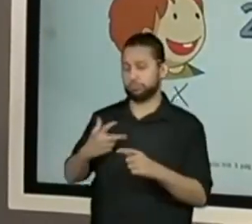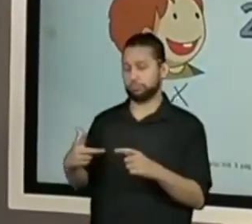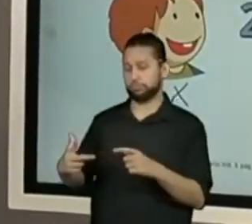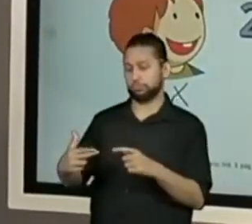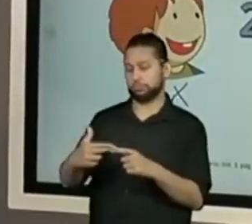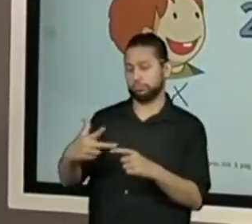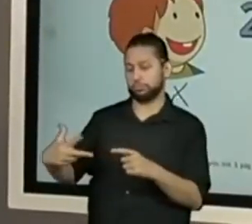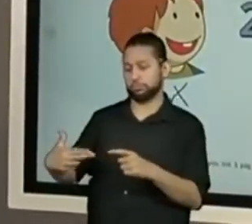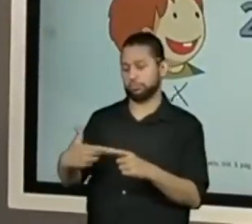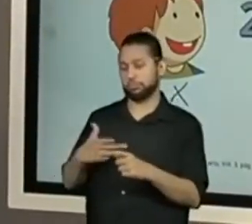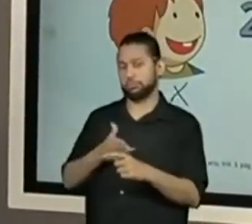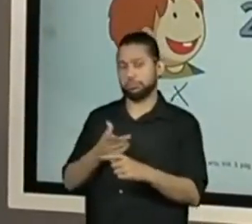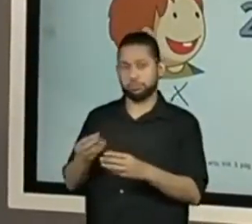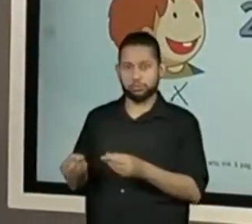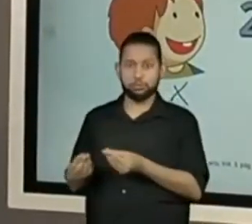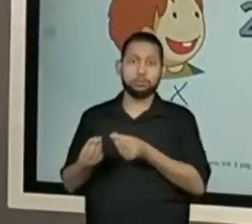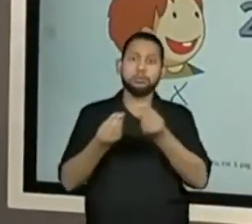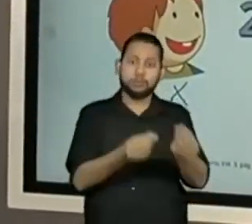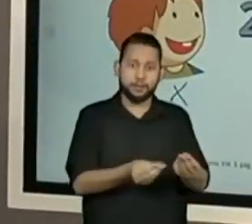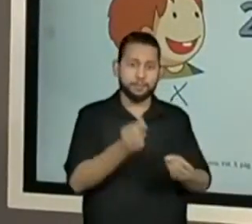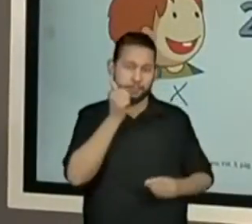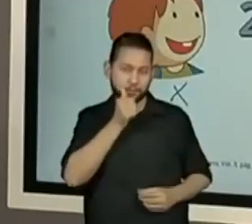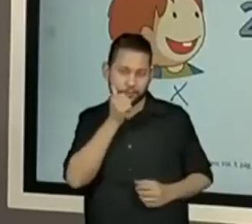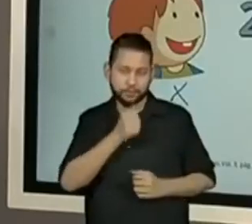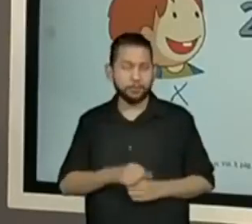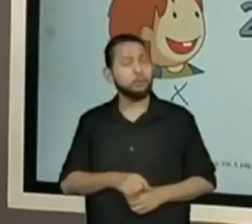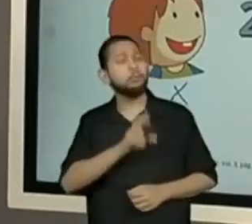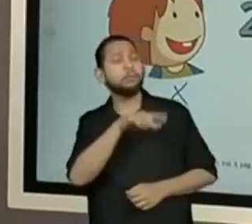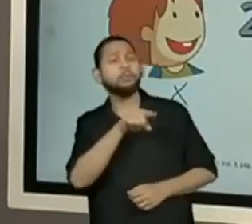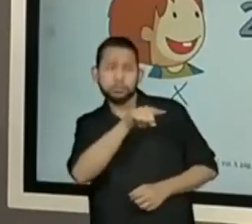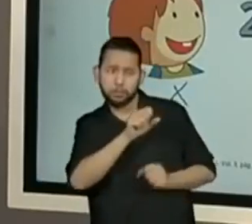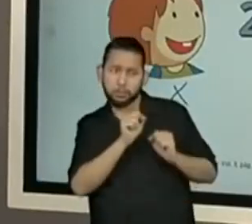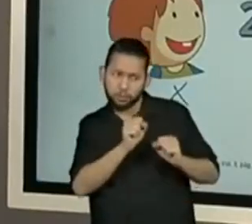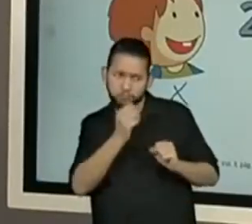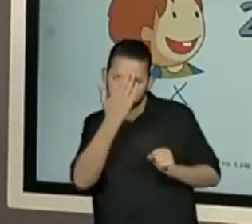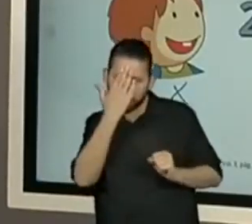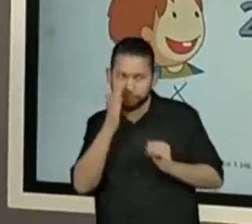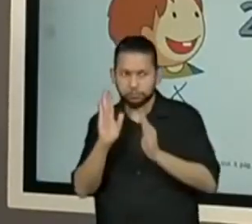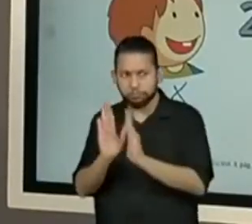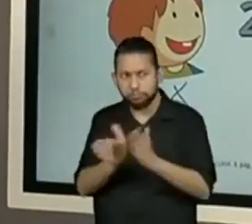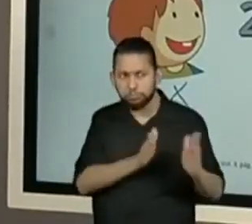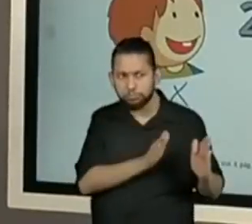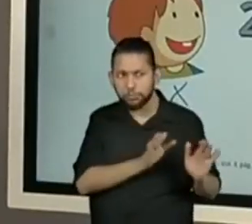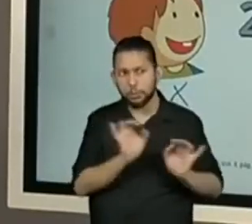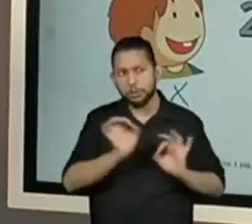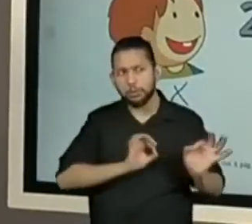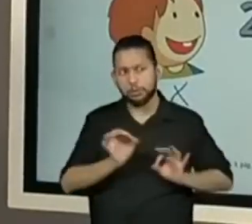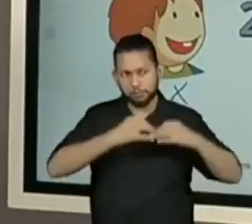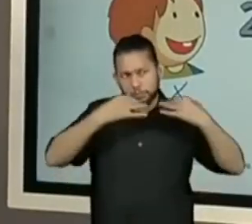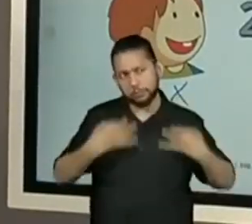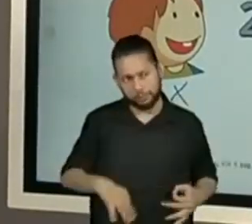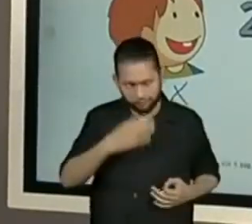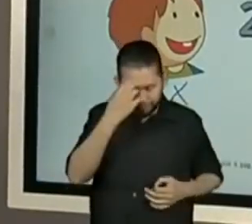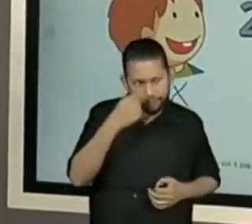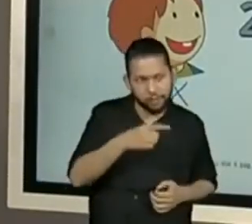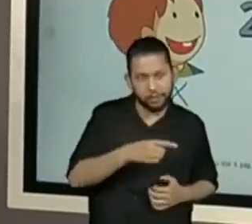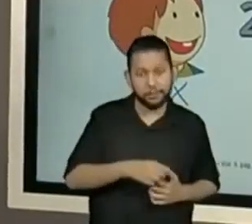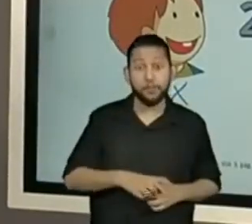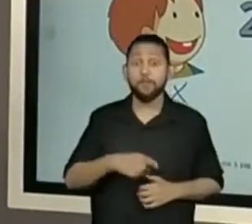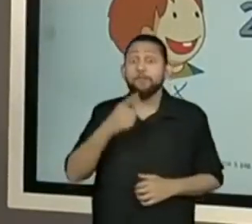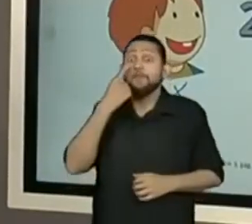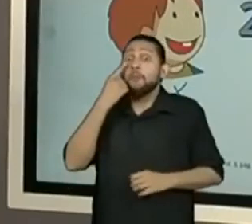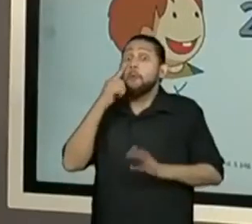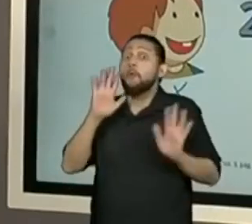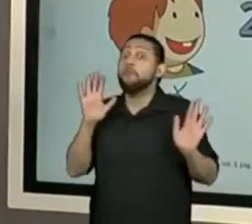ele desafiou a Roberta. Roberta, você consegue organizar esses números? Vamos ver a forma, não é? Que ele solicitou ali